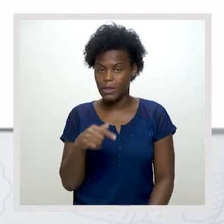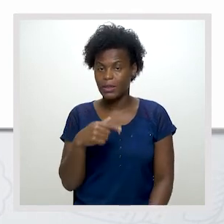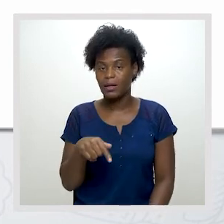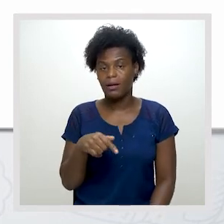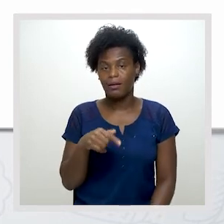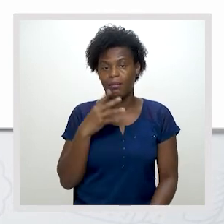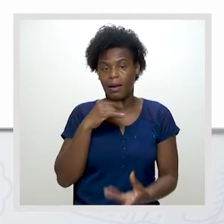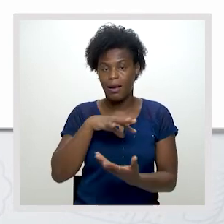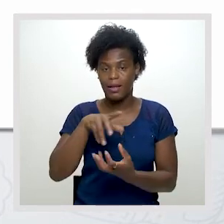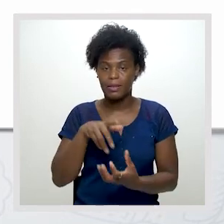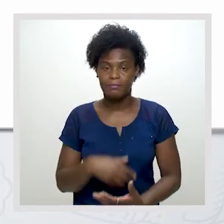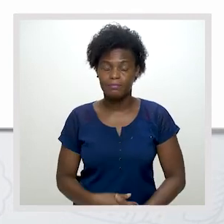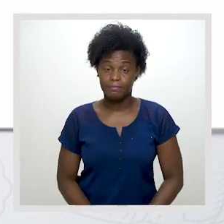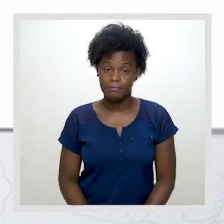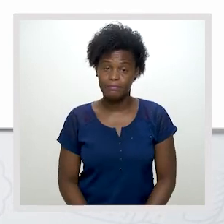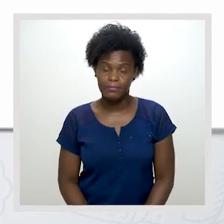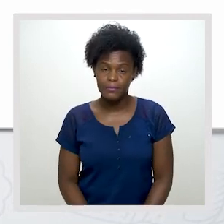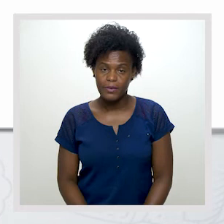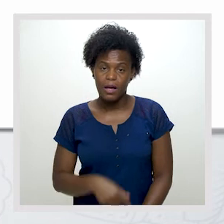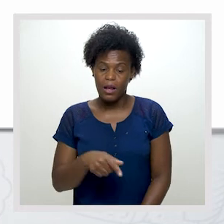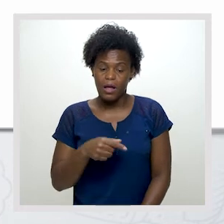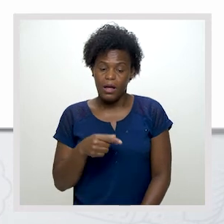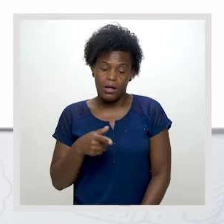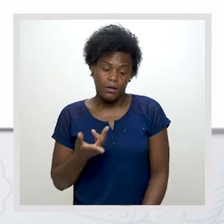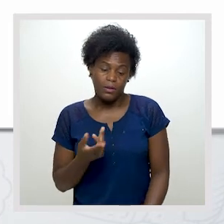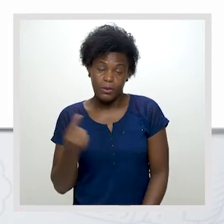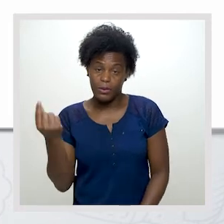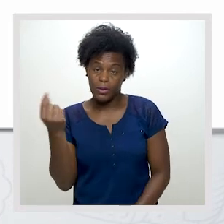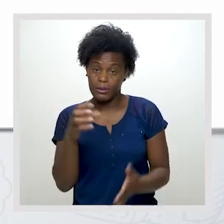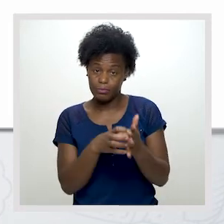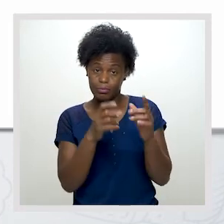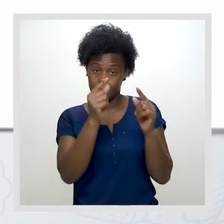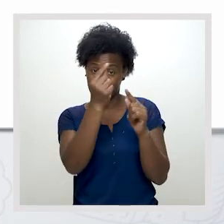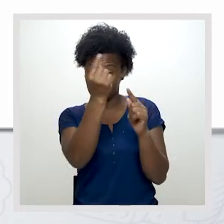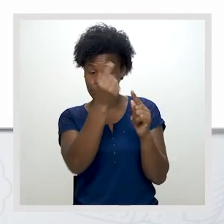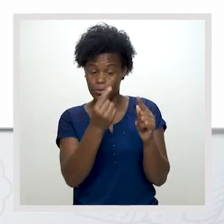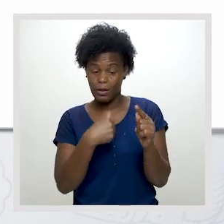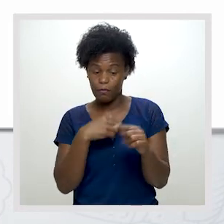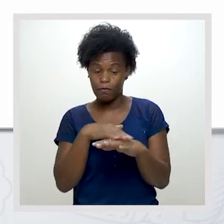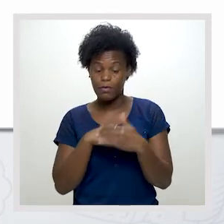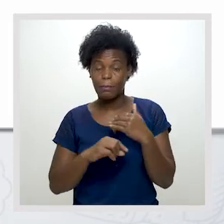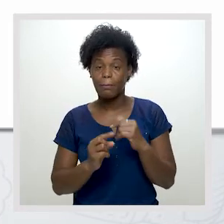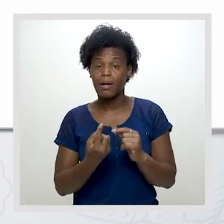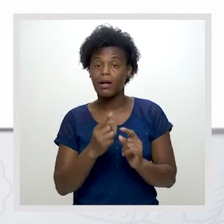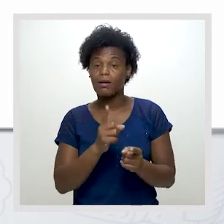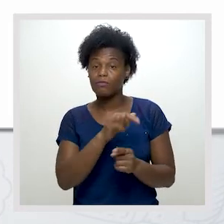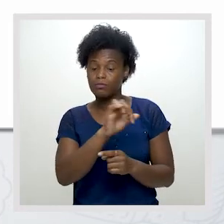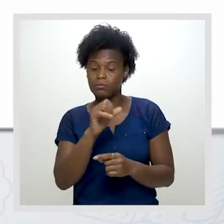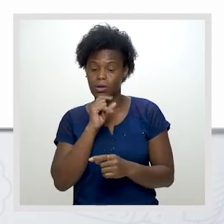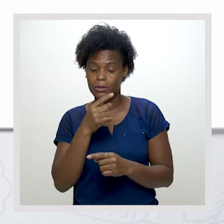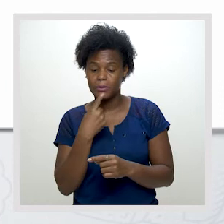nosso planeta. Então, é um esquema que eu fiz para que vocês possam entender